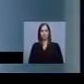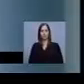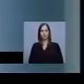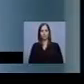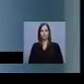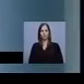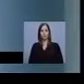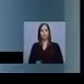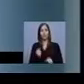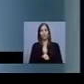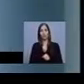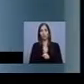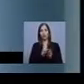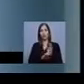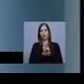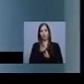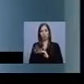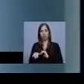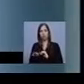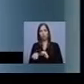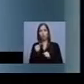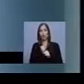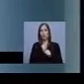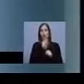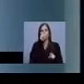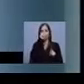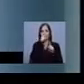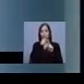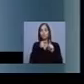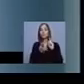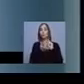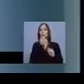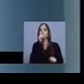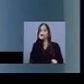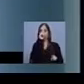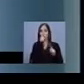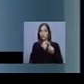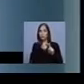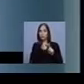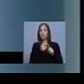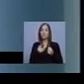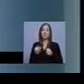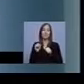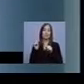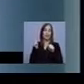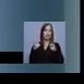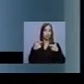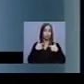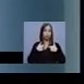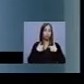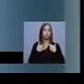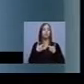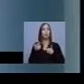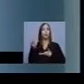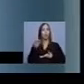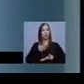o trabalho precário trabalhar com objetivos chegar aos objetivos conseguir lidar com o stress no computador jesus que acaba de